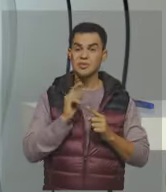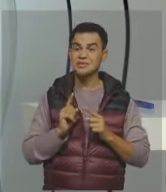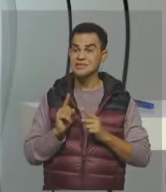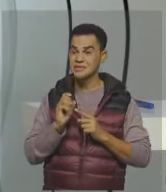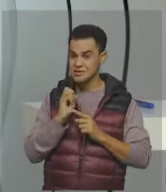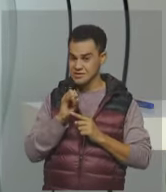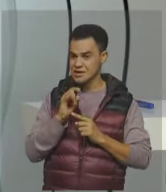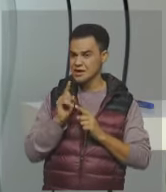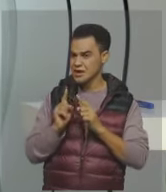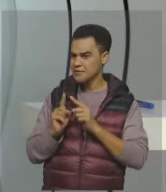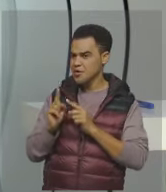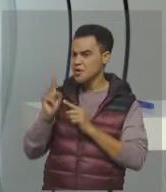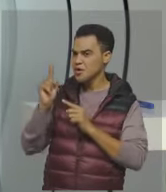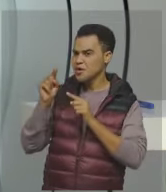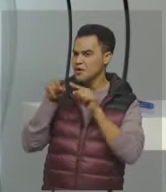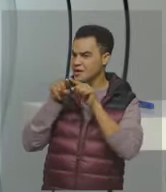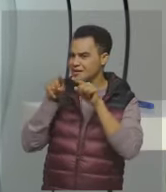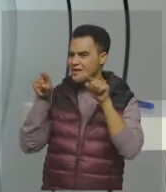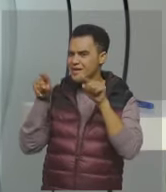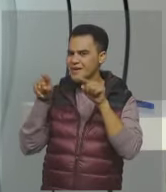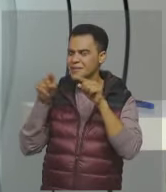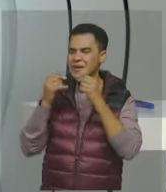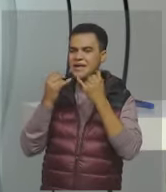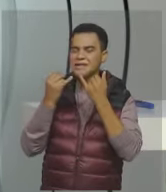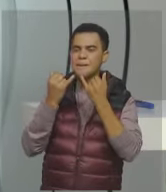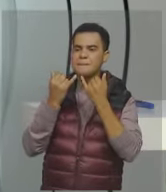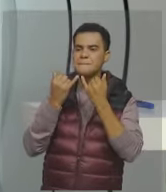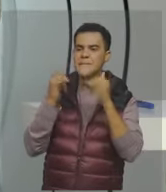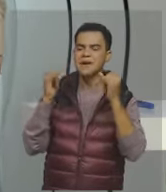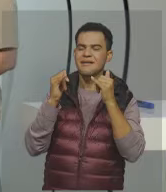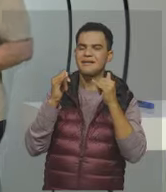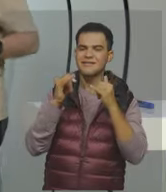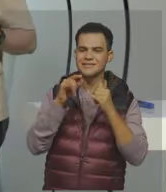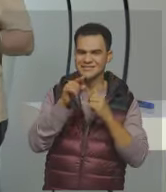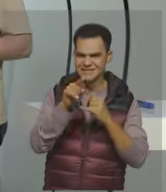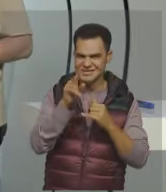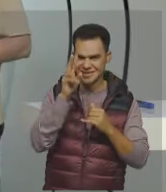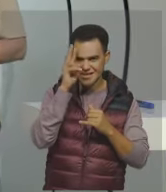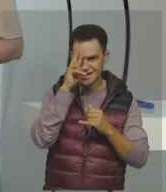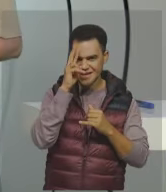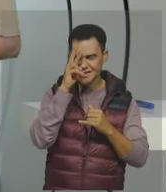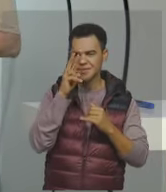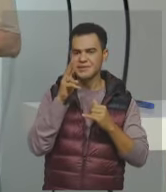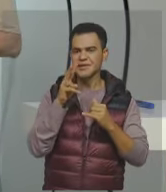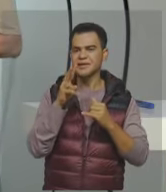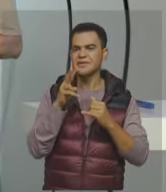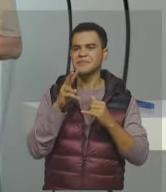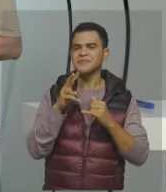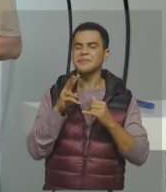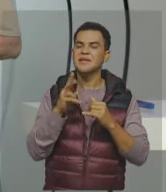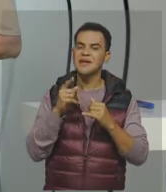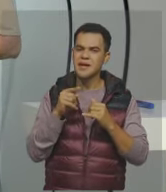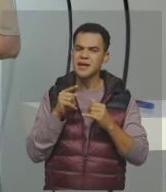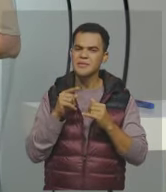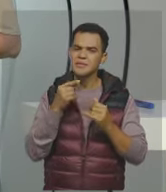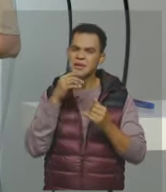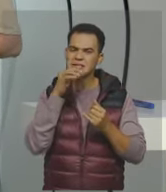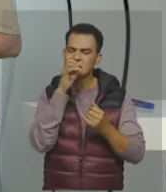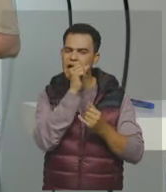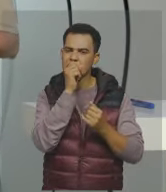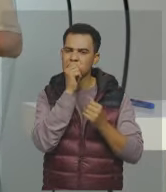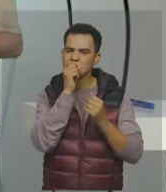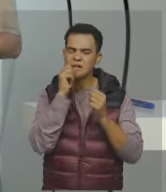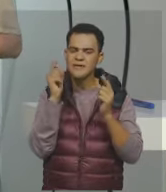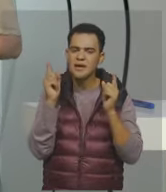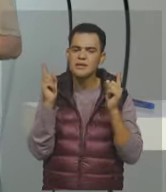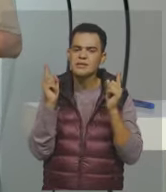isso no ciclo 3, tá? O curto-circuito, só para a gente relembrar, é um atalho que o circuito vai ter que pode fazer